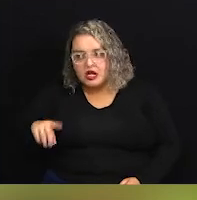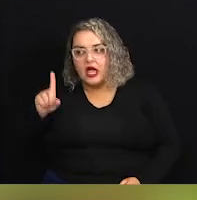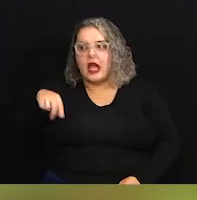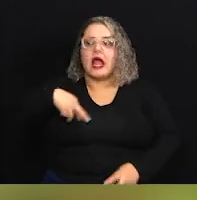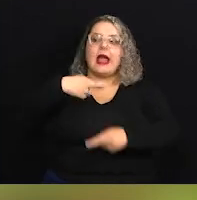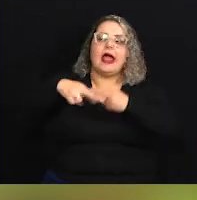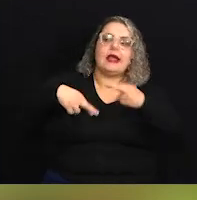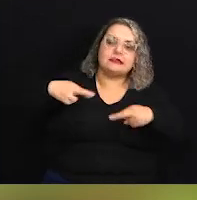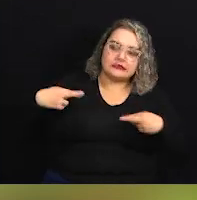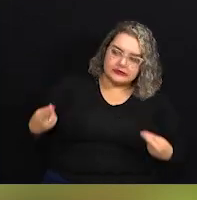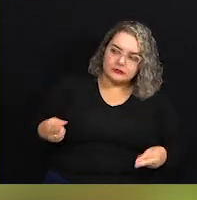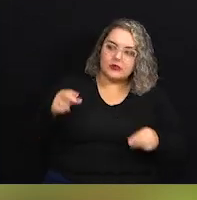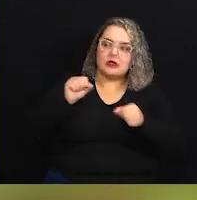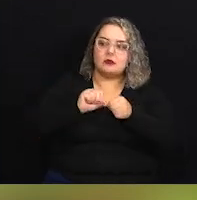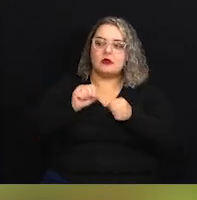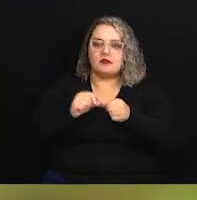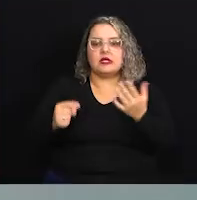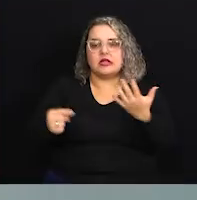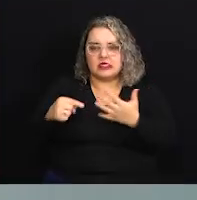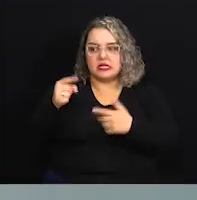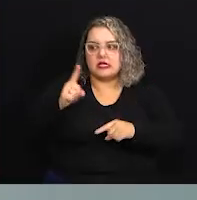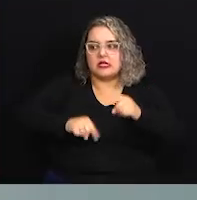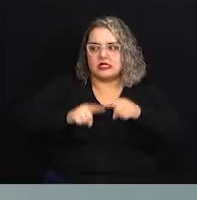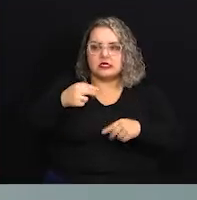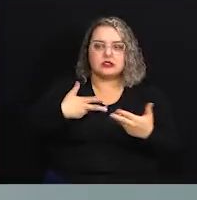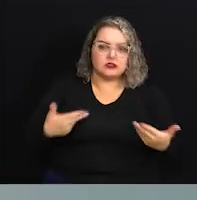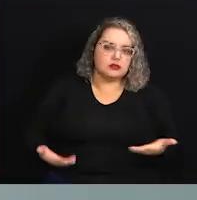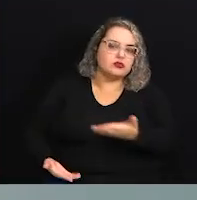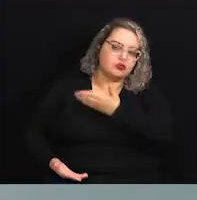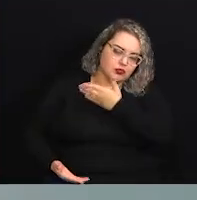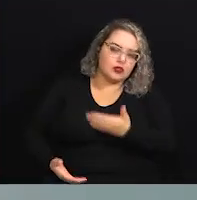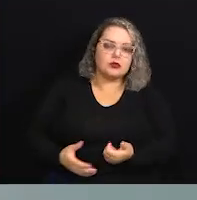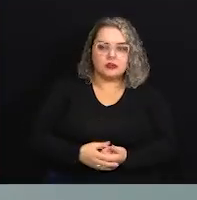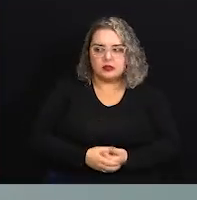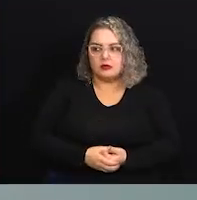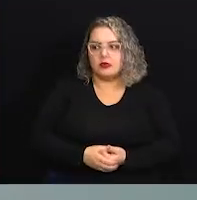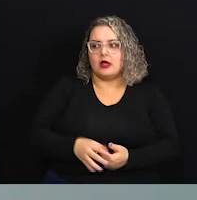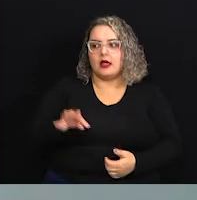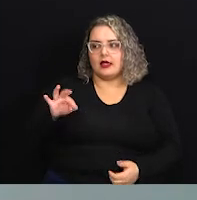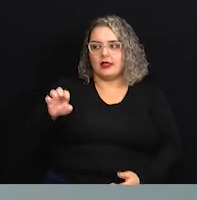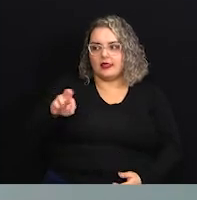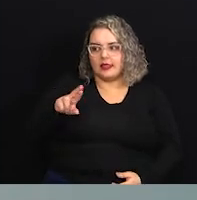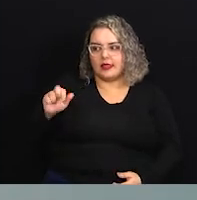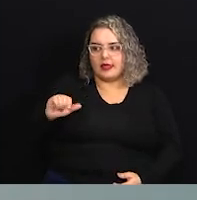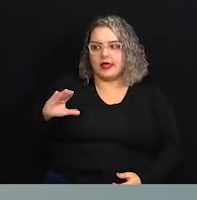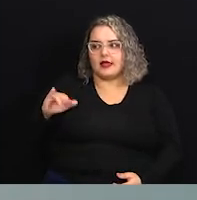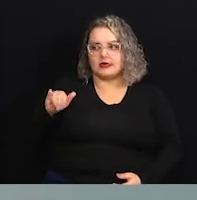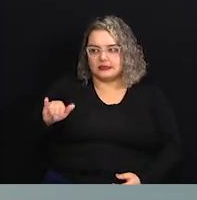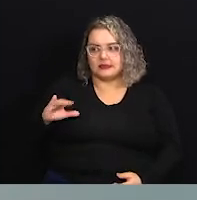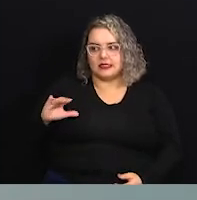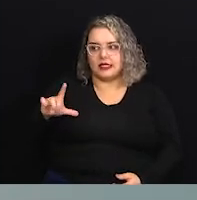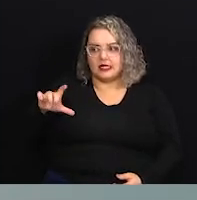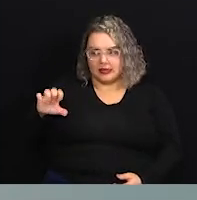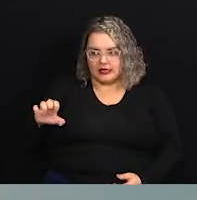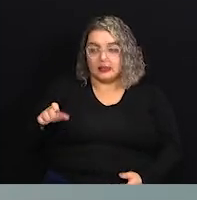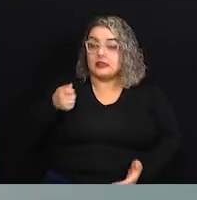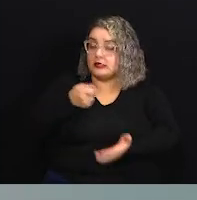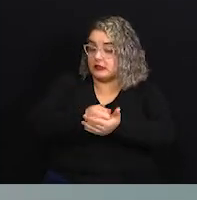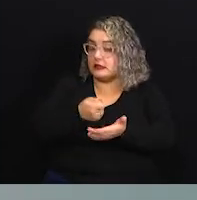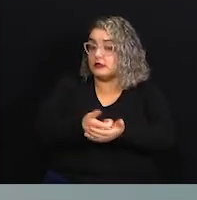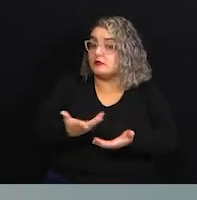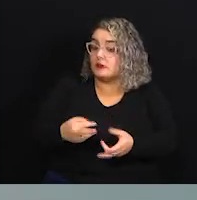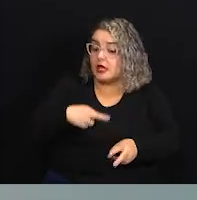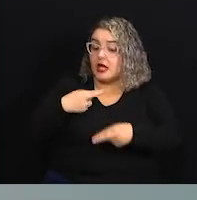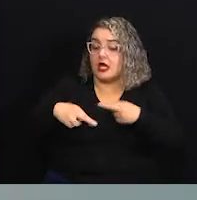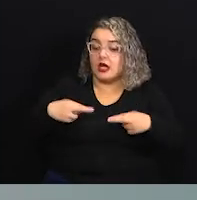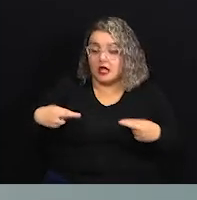matéria-prima reciclada para fazer esses produtos. Então, a TerraCycle, ela garante que seja